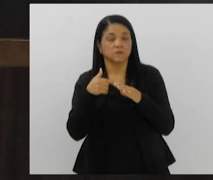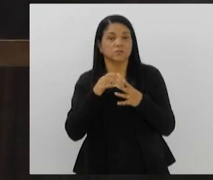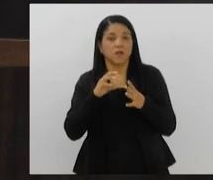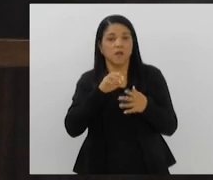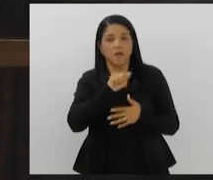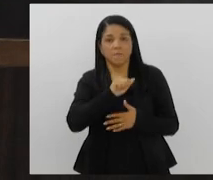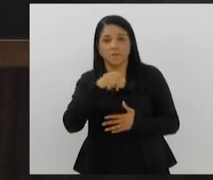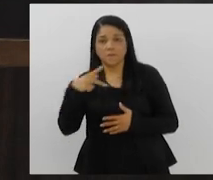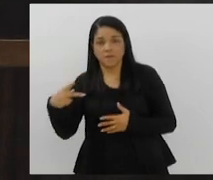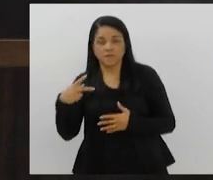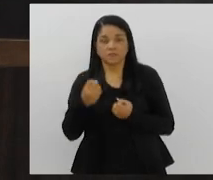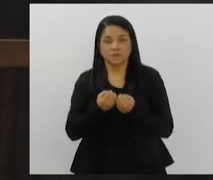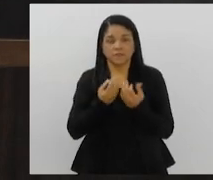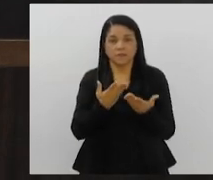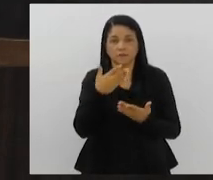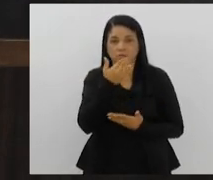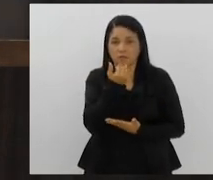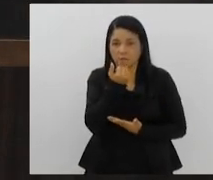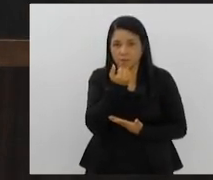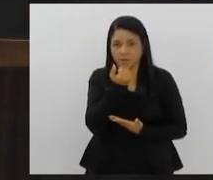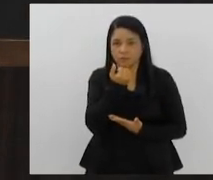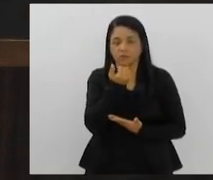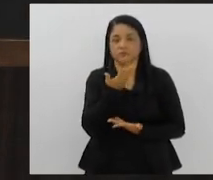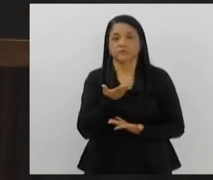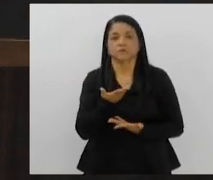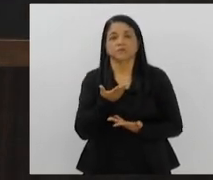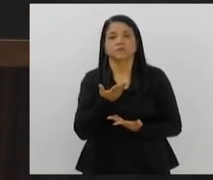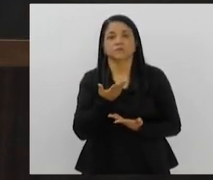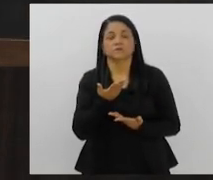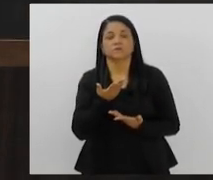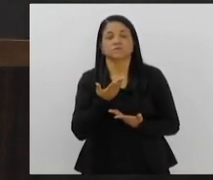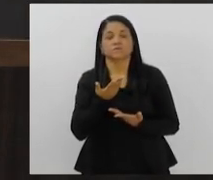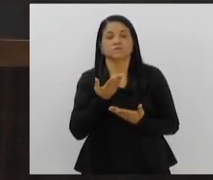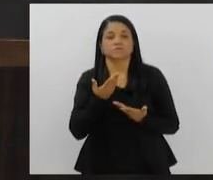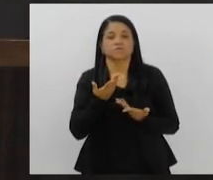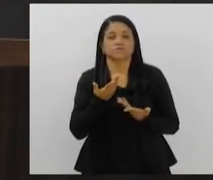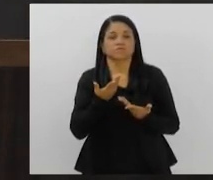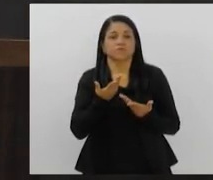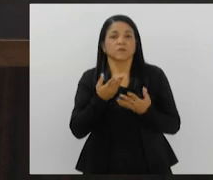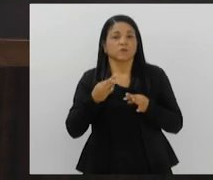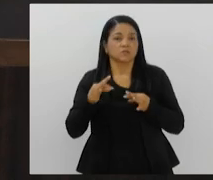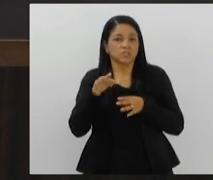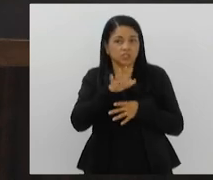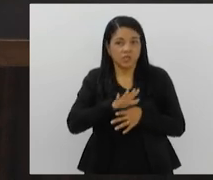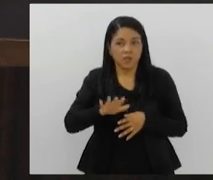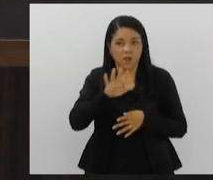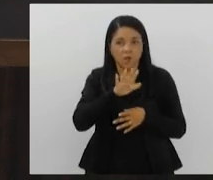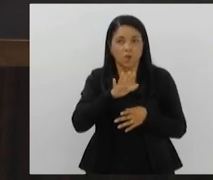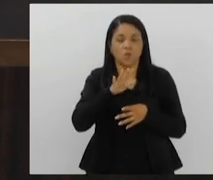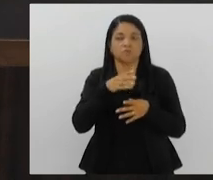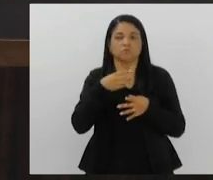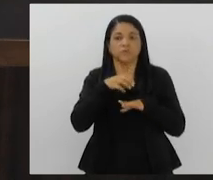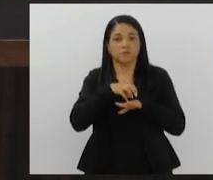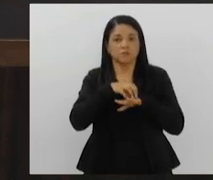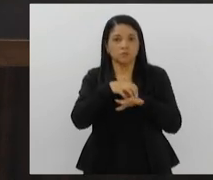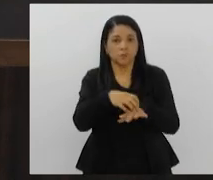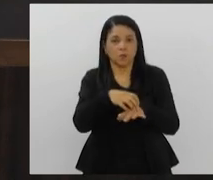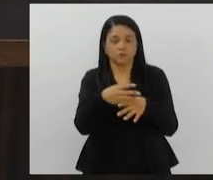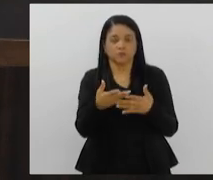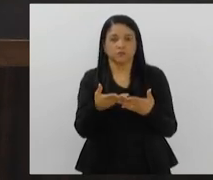entrega de alimentos para pronto consumo, delivery em geral e transporte individual de passageiros. Questão de ordem, senhora